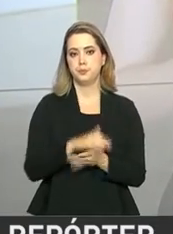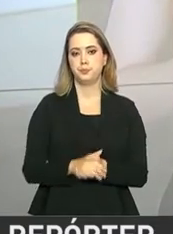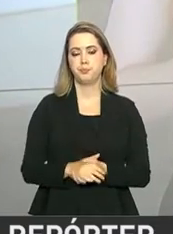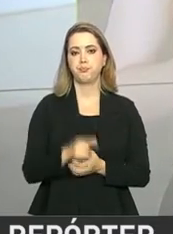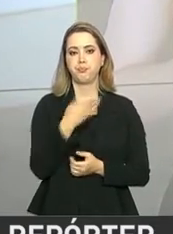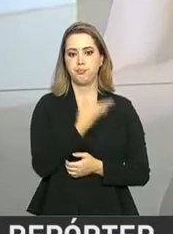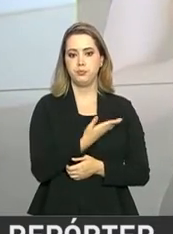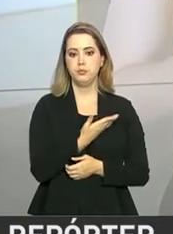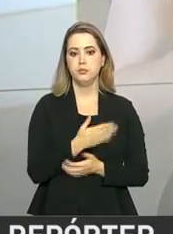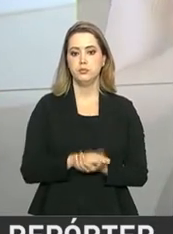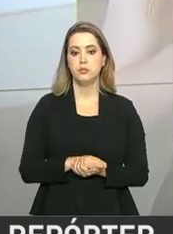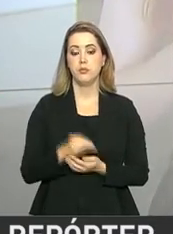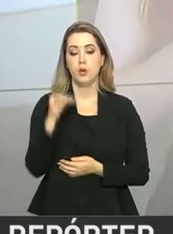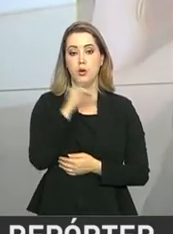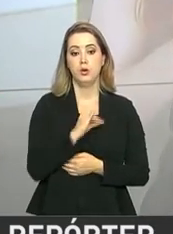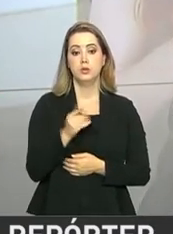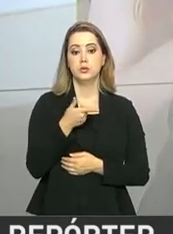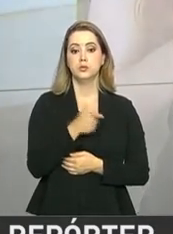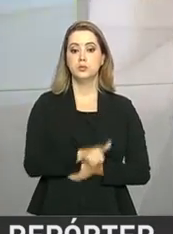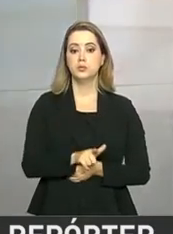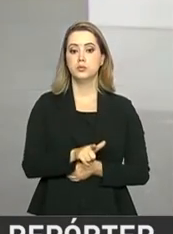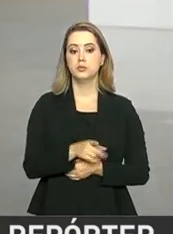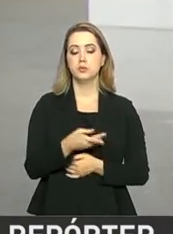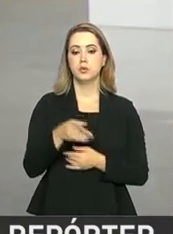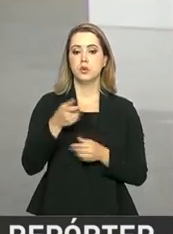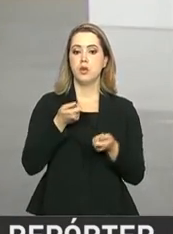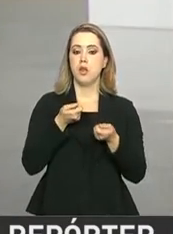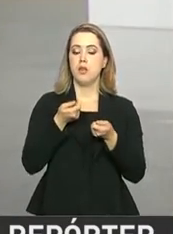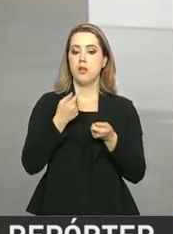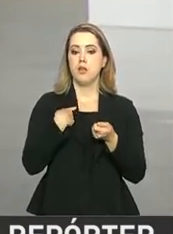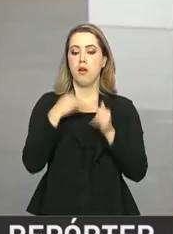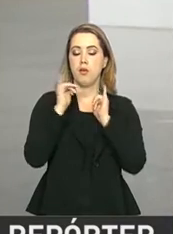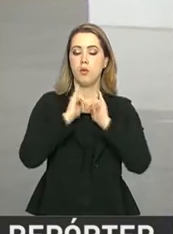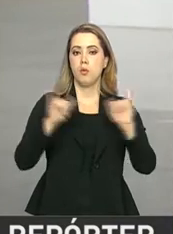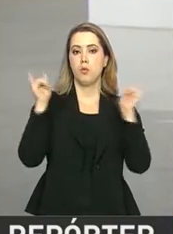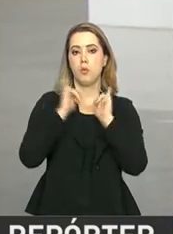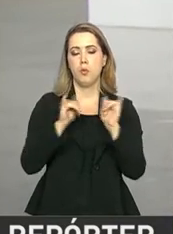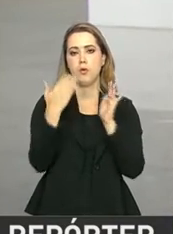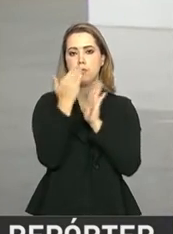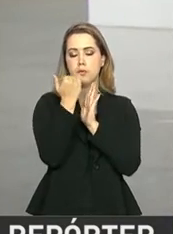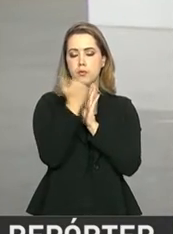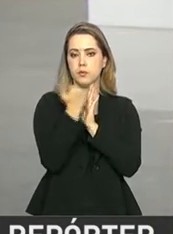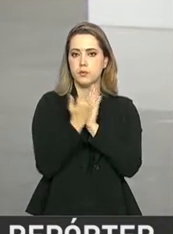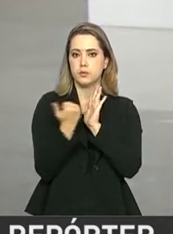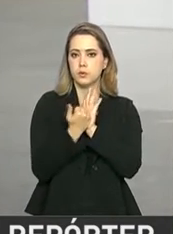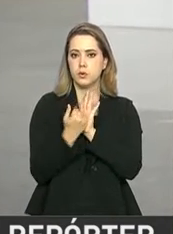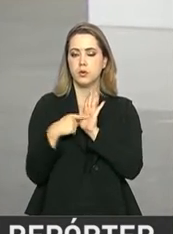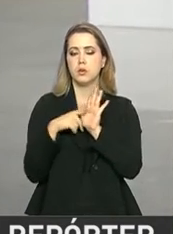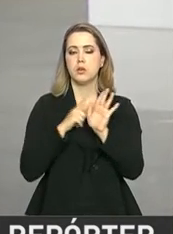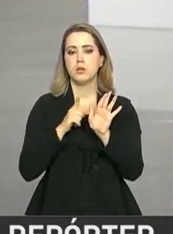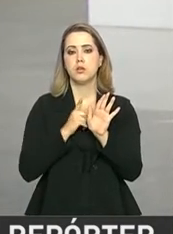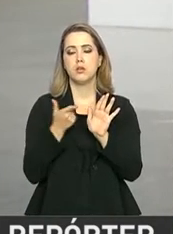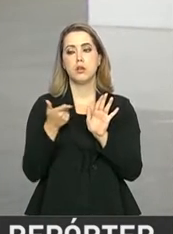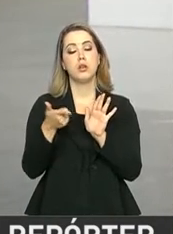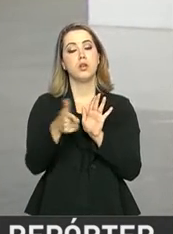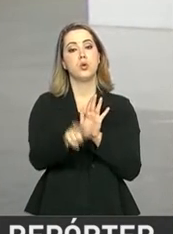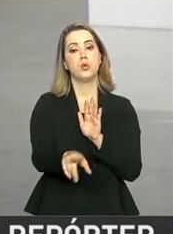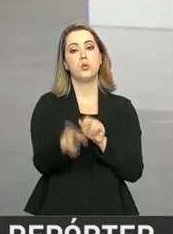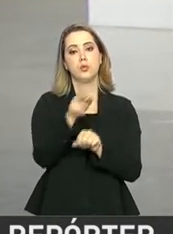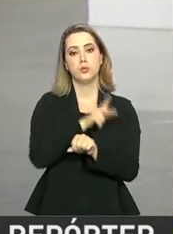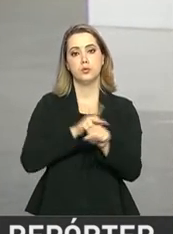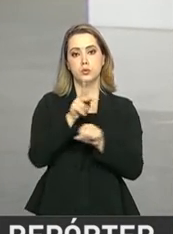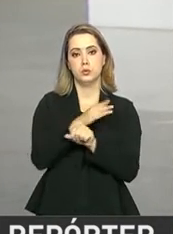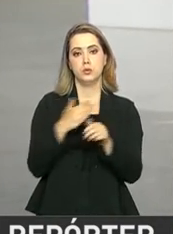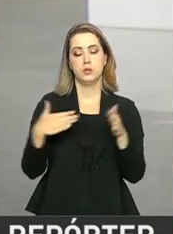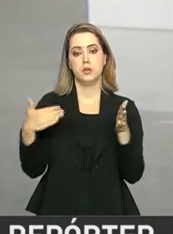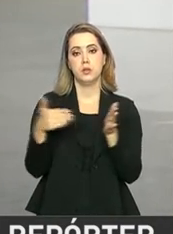Olá, Carolina. Olá novamente, Zé Luiz. A regularização de bens e ativos mantidos no exterior até amanhã desta segunda-feira